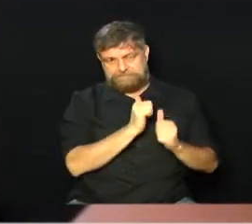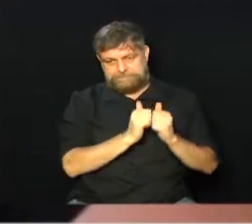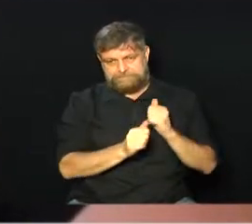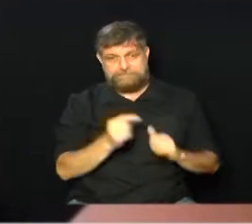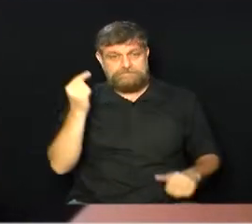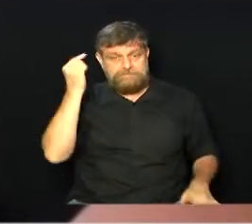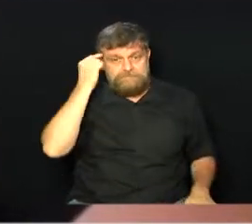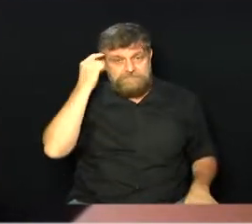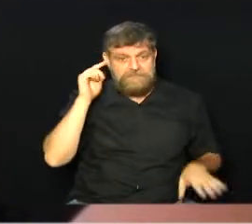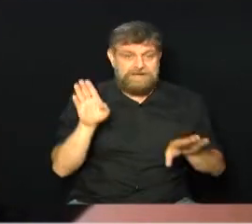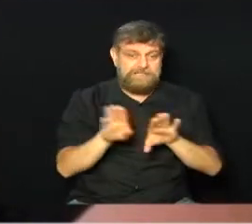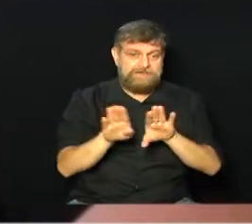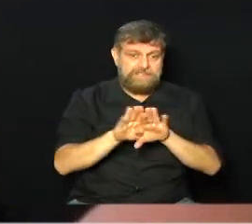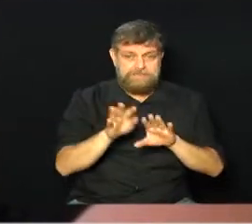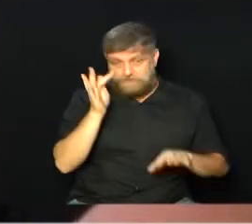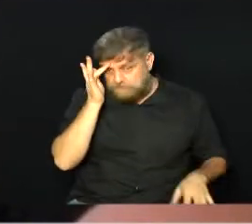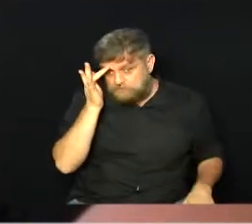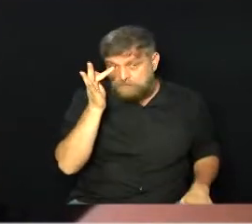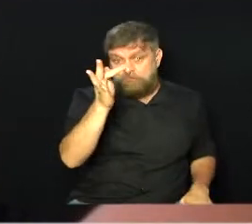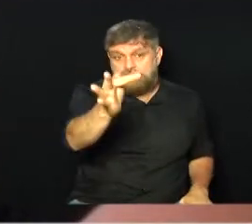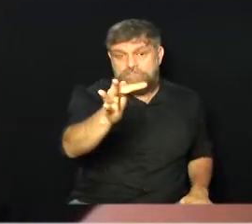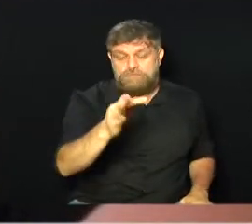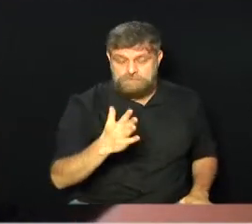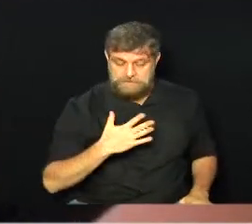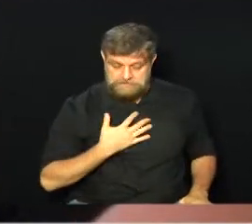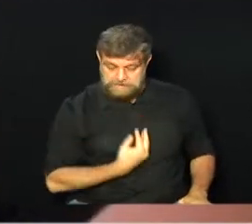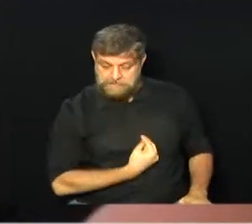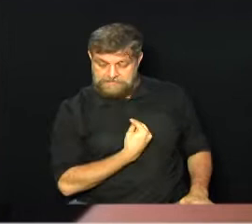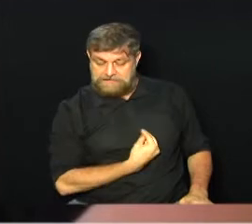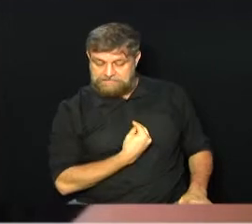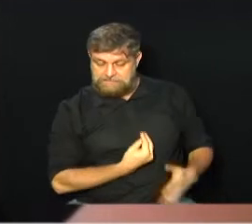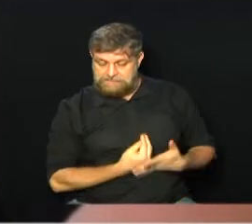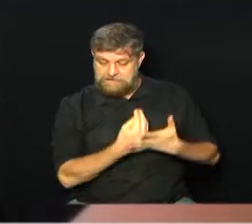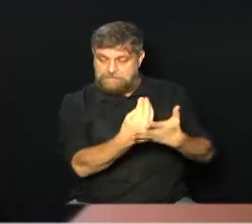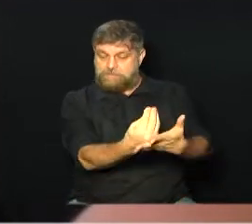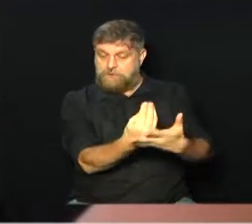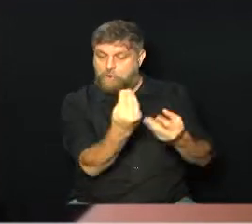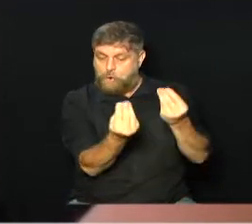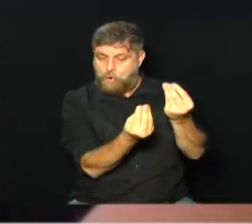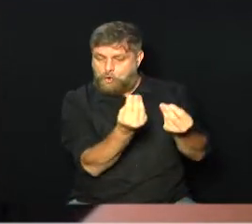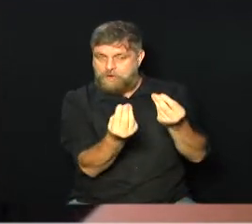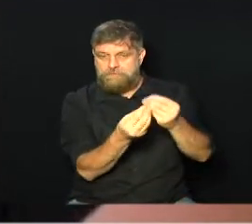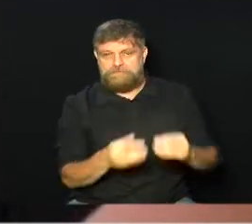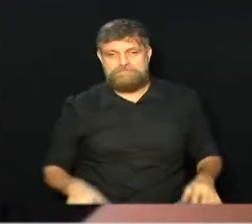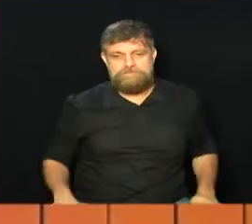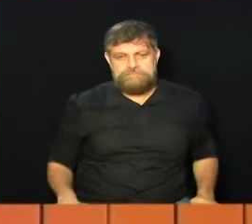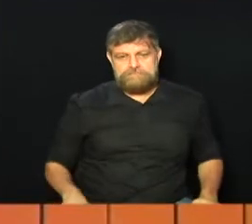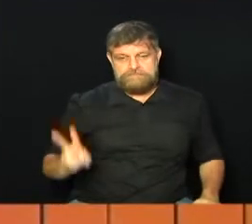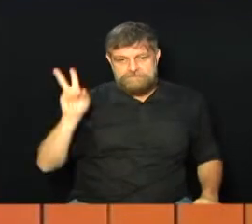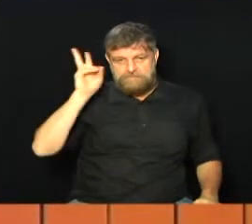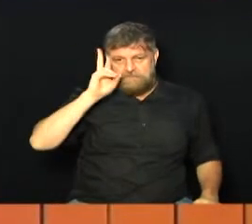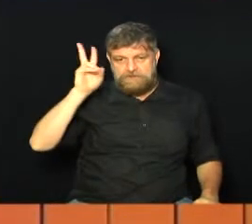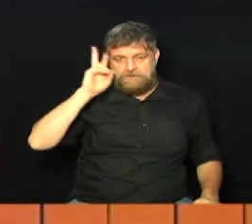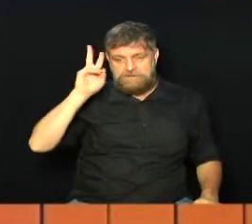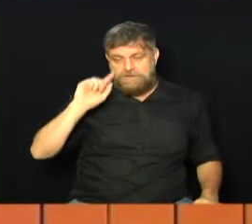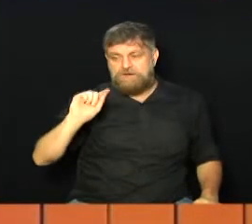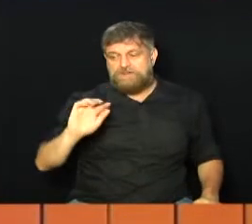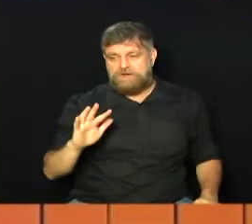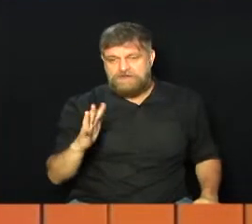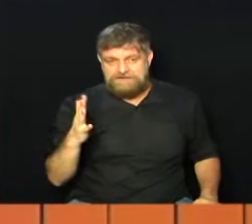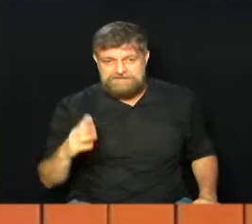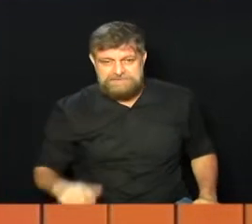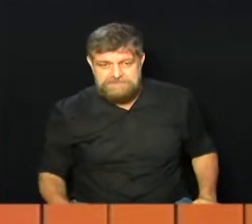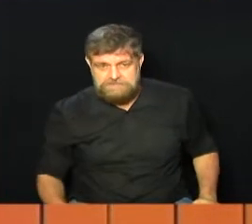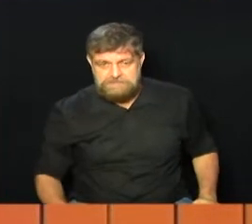também sempre lá na frente o que vai ser o melhor para você. Agora vamos de história de perrengue aí, Eduardo, porque acho que não deve